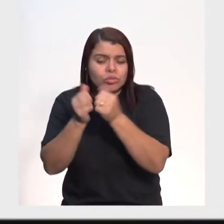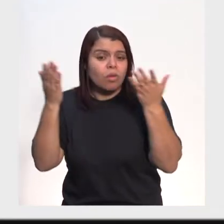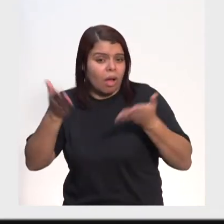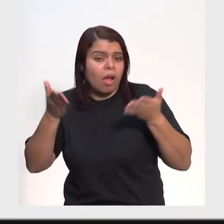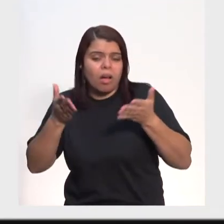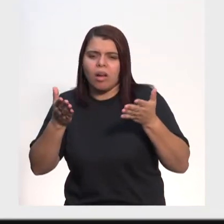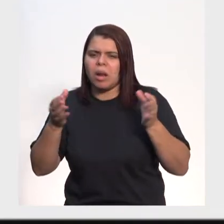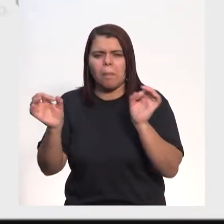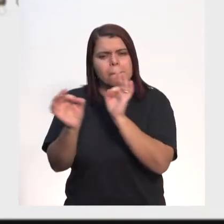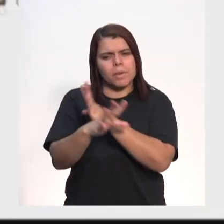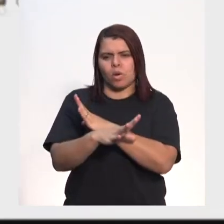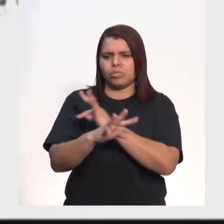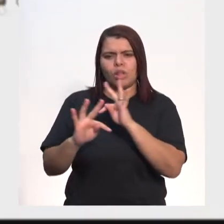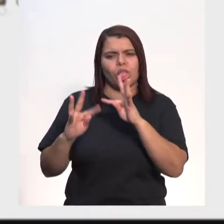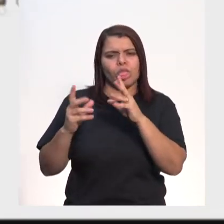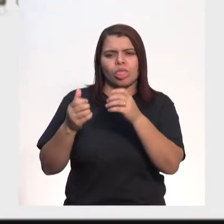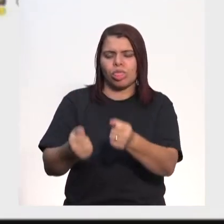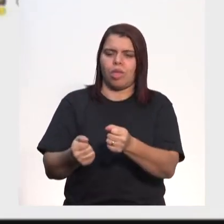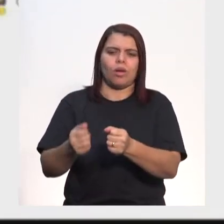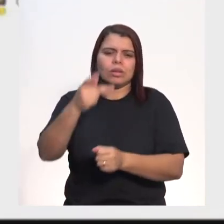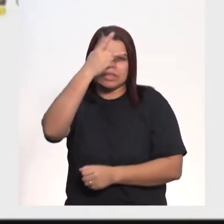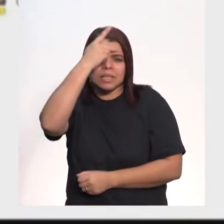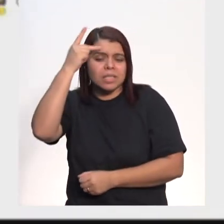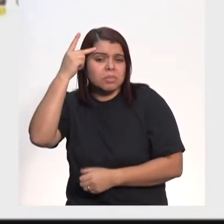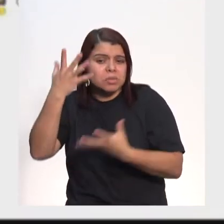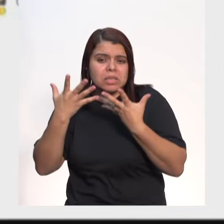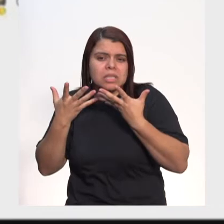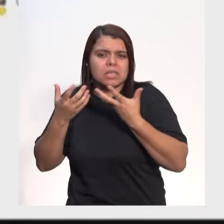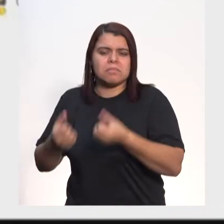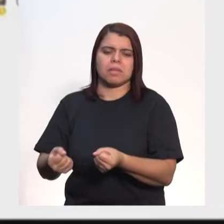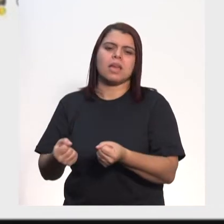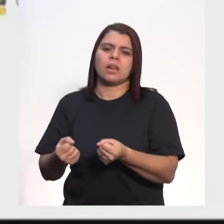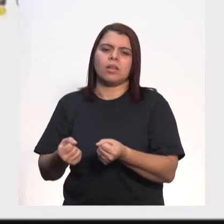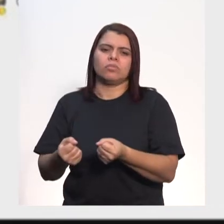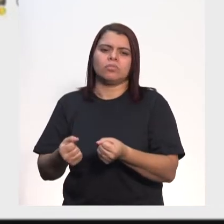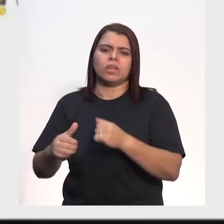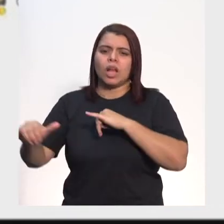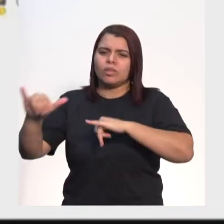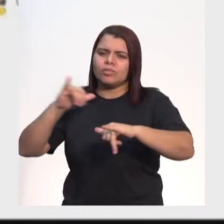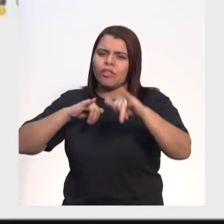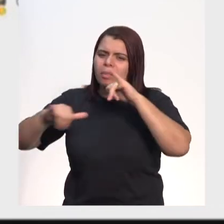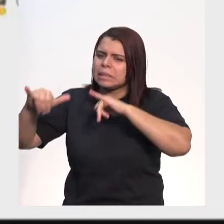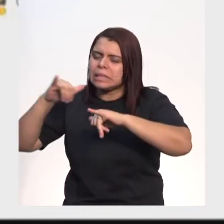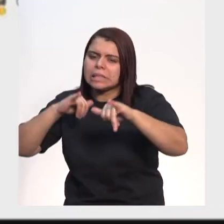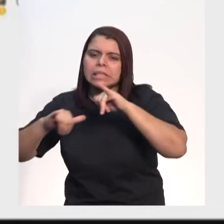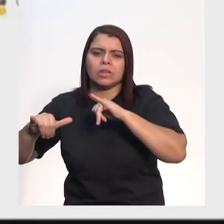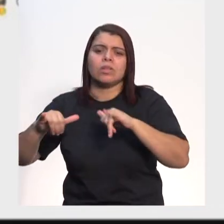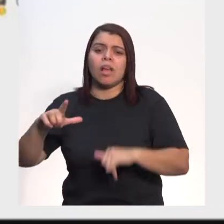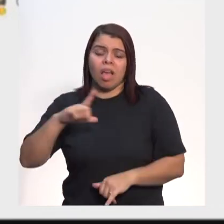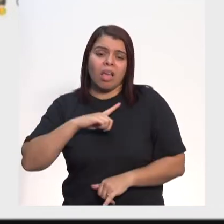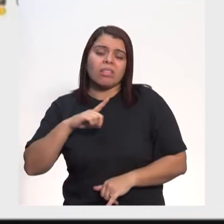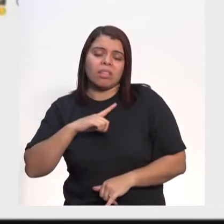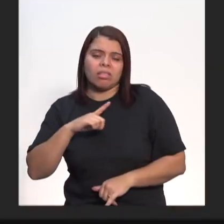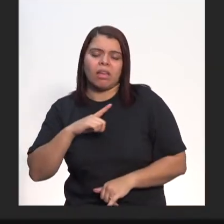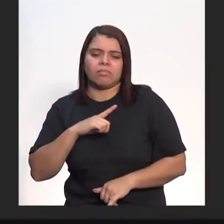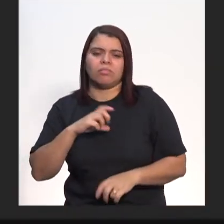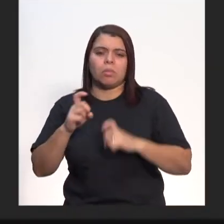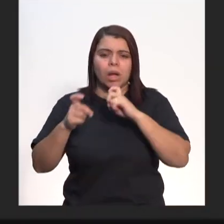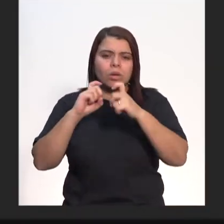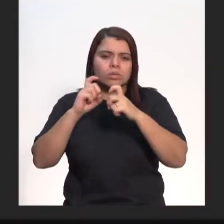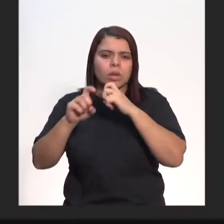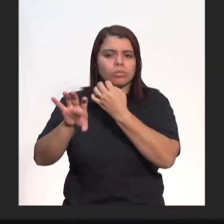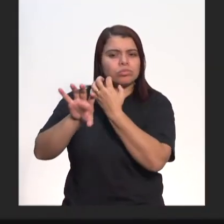Pronto, todos os participantes receberão uma informação de que está tendo uma videochamada.